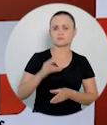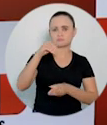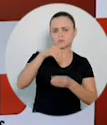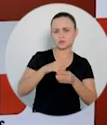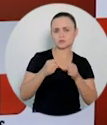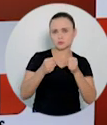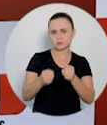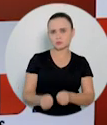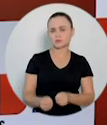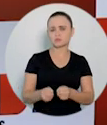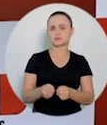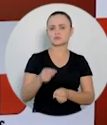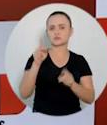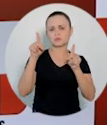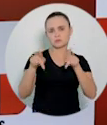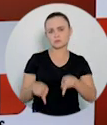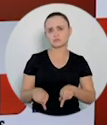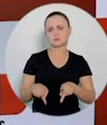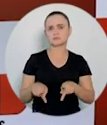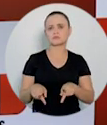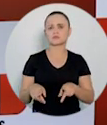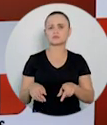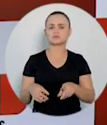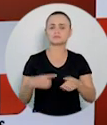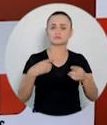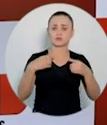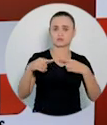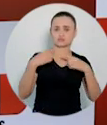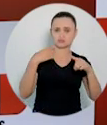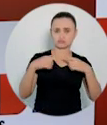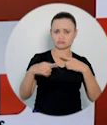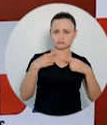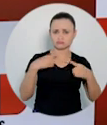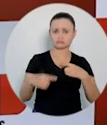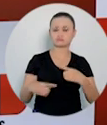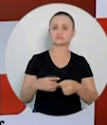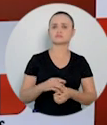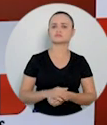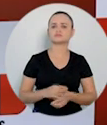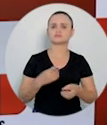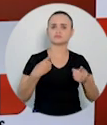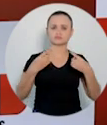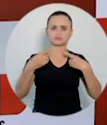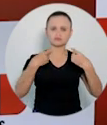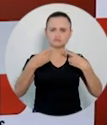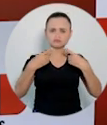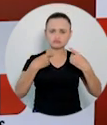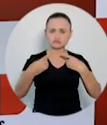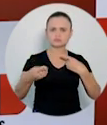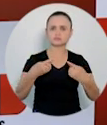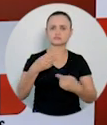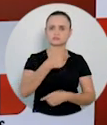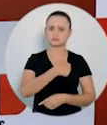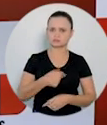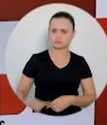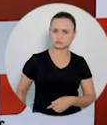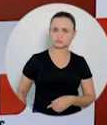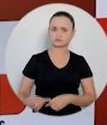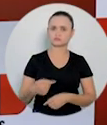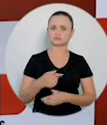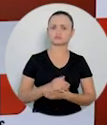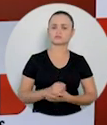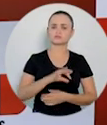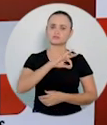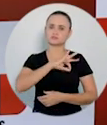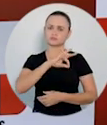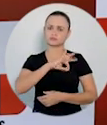civil organizada para discutir com o governador e secretário de Segurança Pública o formato de funcionamento da Delegacia